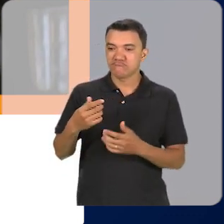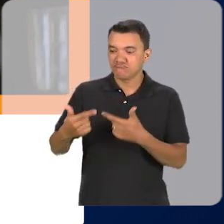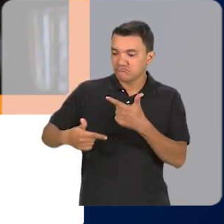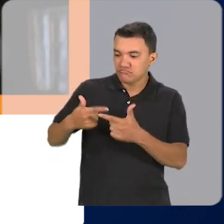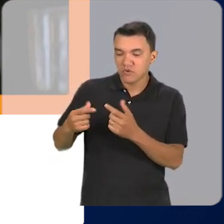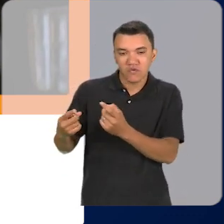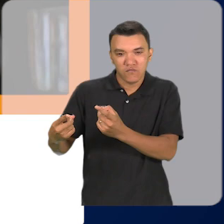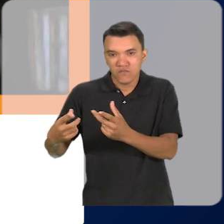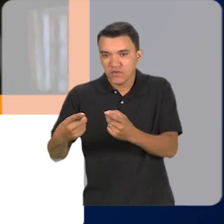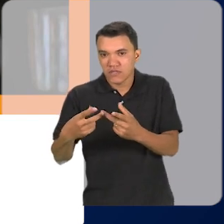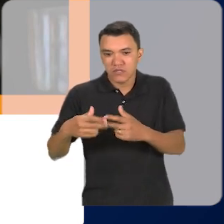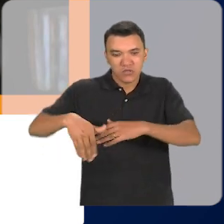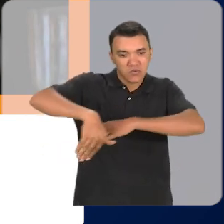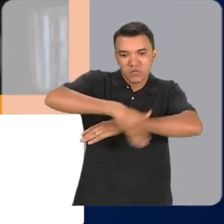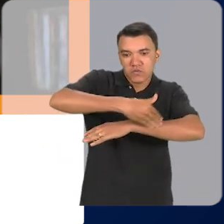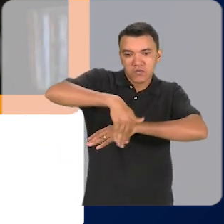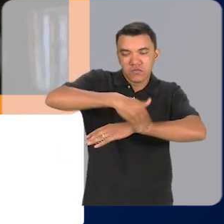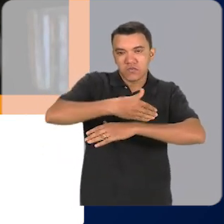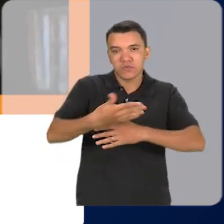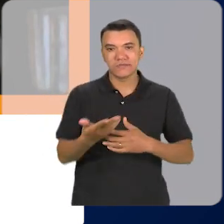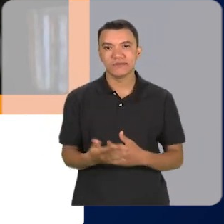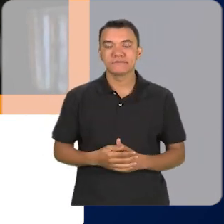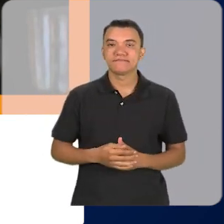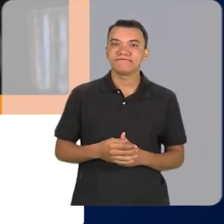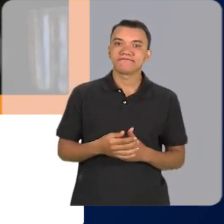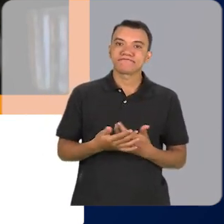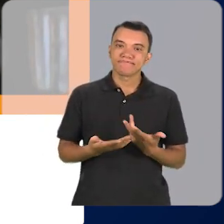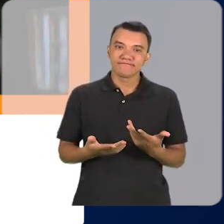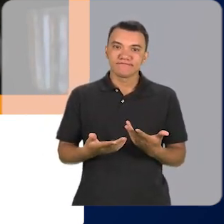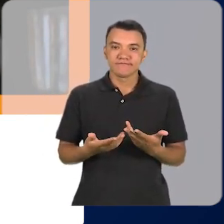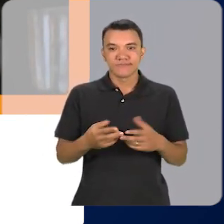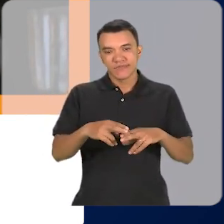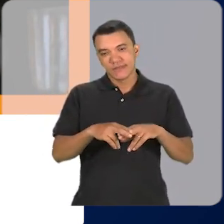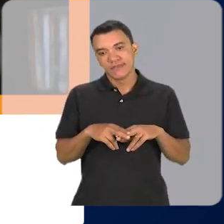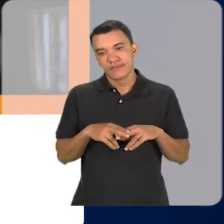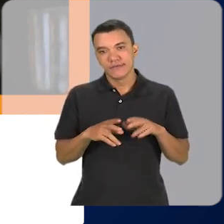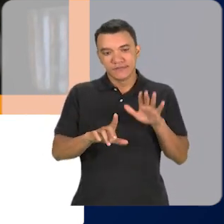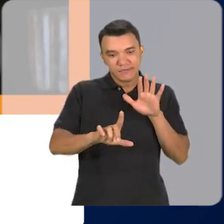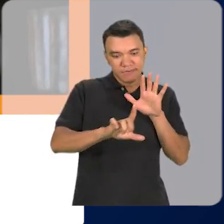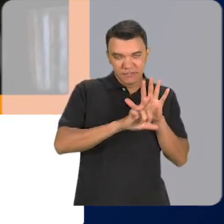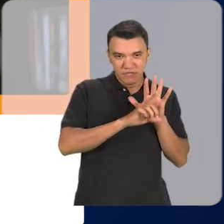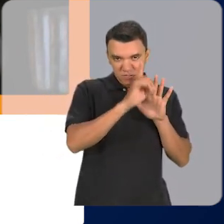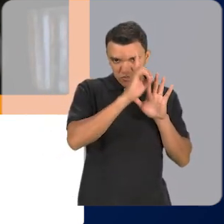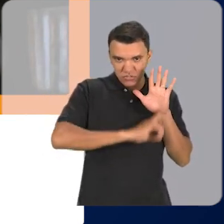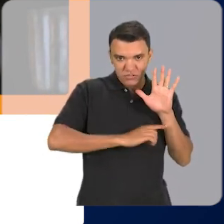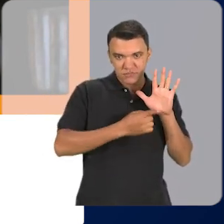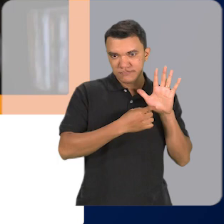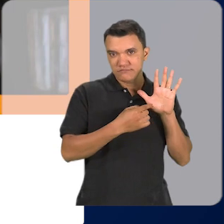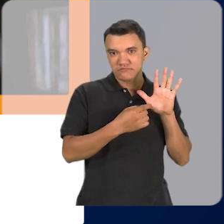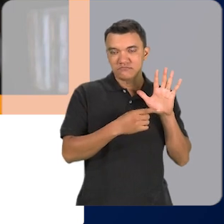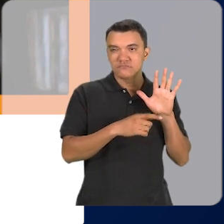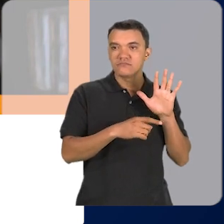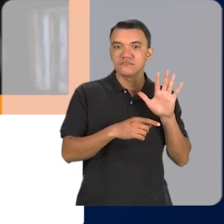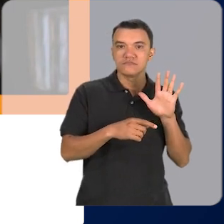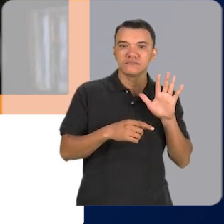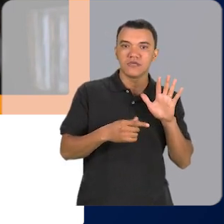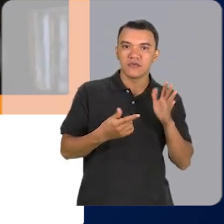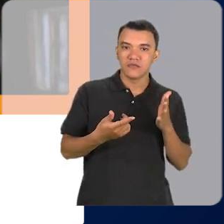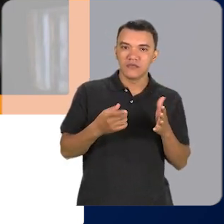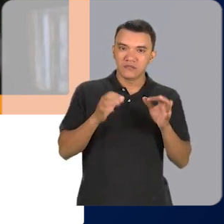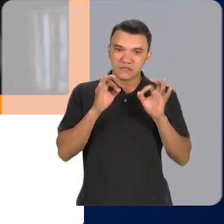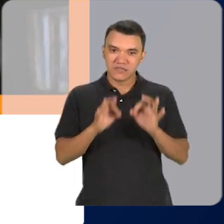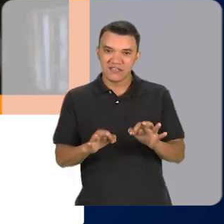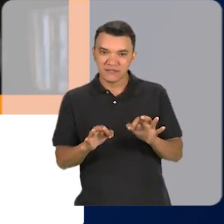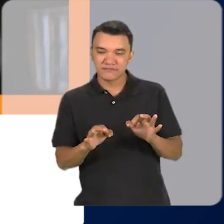ambulantes, vendedores ambulantes, né, portanto, sem os direitos formais, aqueles direitos que são garantidos, né, principalmente já nas